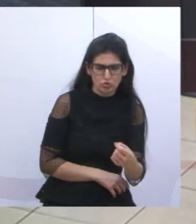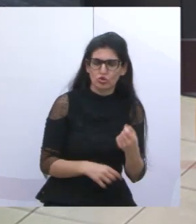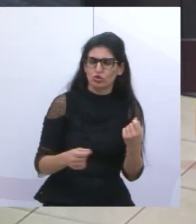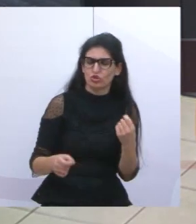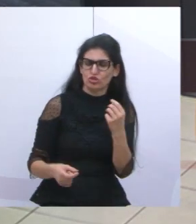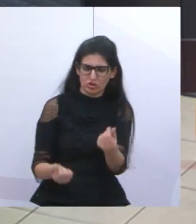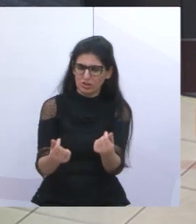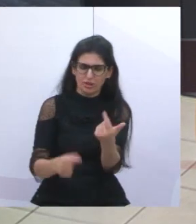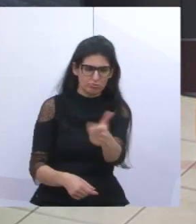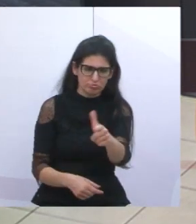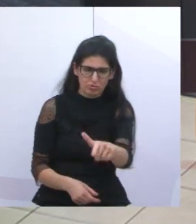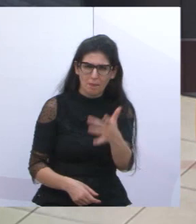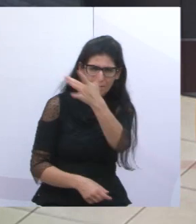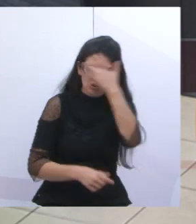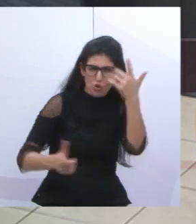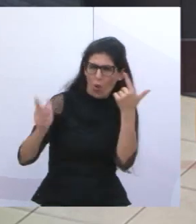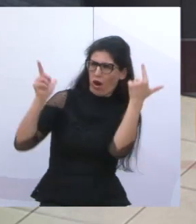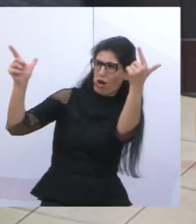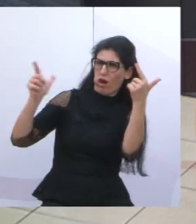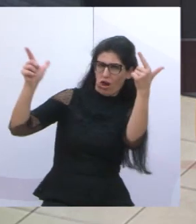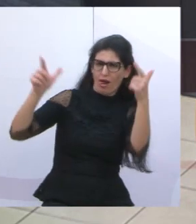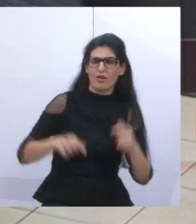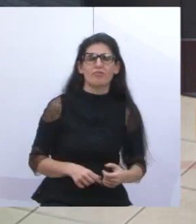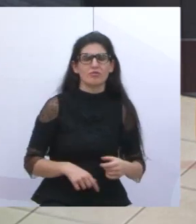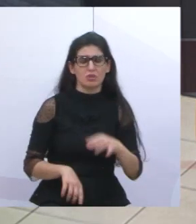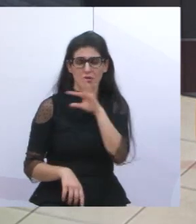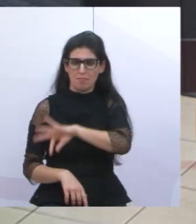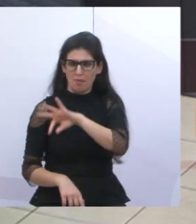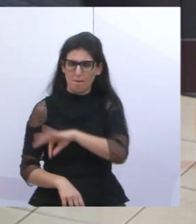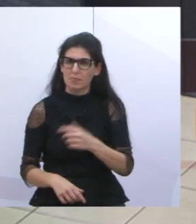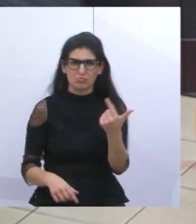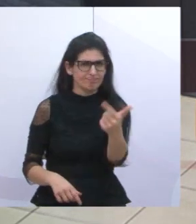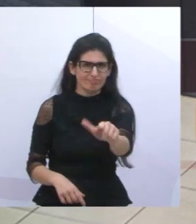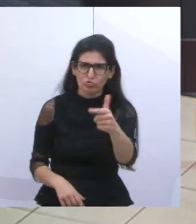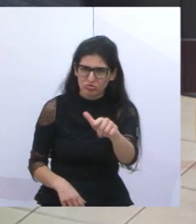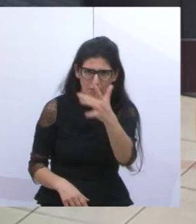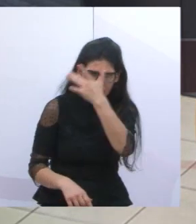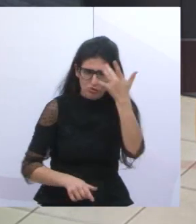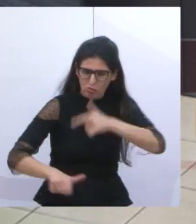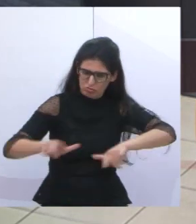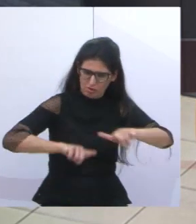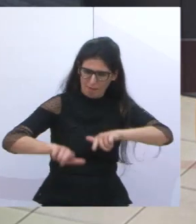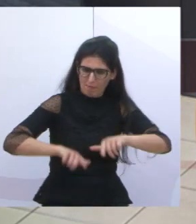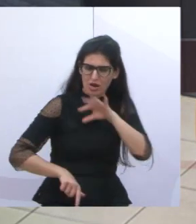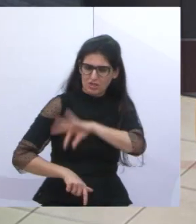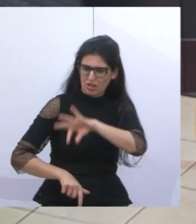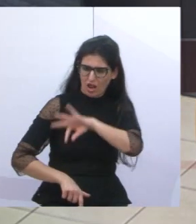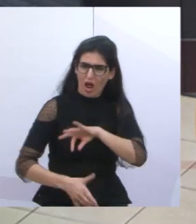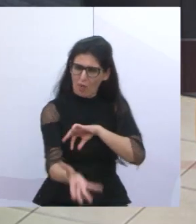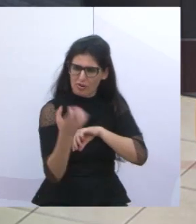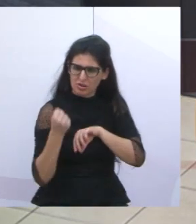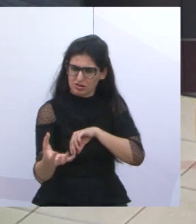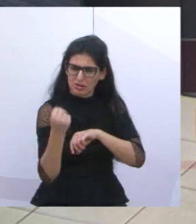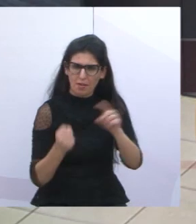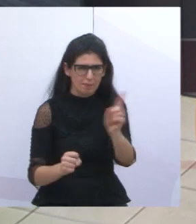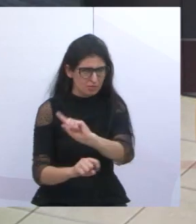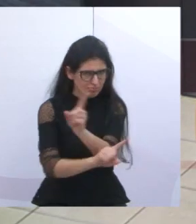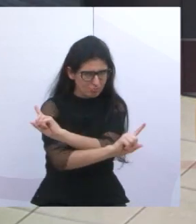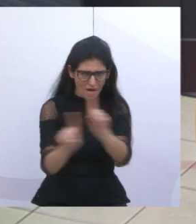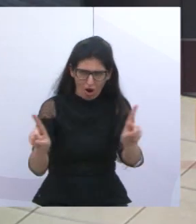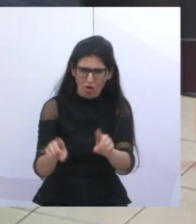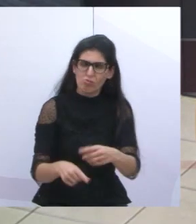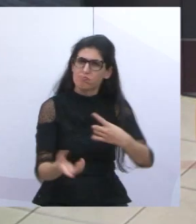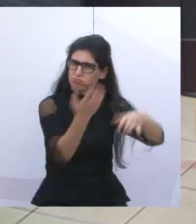em greve, não tinham cesta básica, não tinha pagamento. Está aqui a Lucimar, que pode comprovar se eu estou falando alguma mentira.